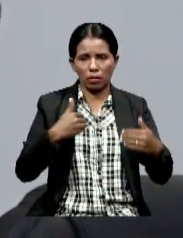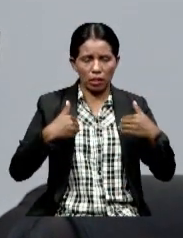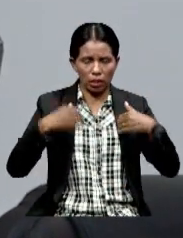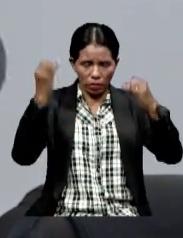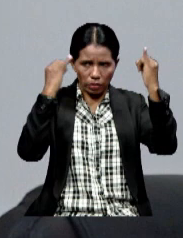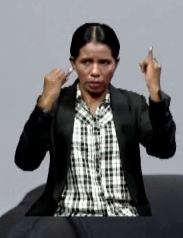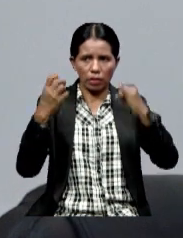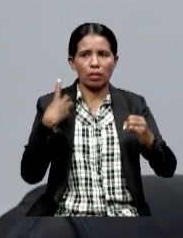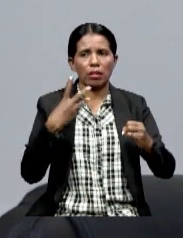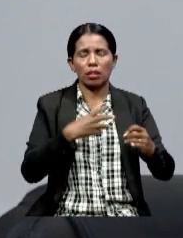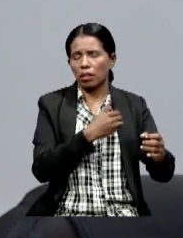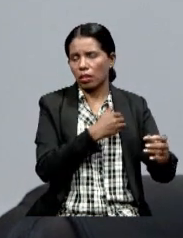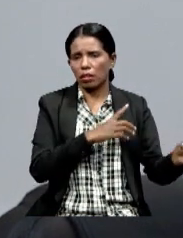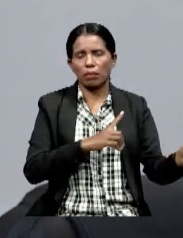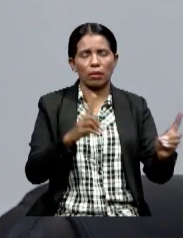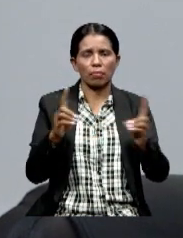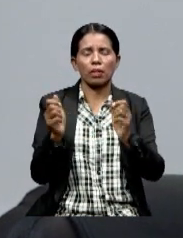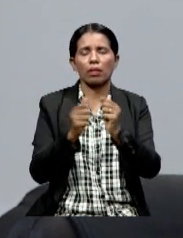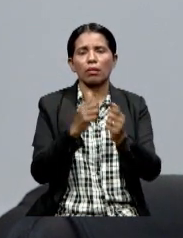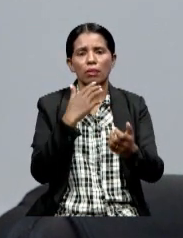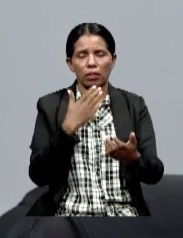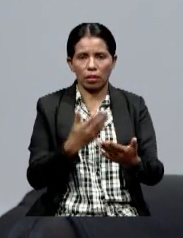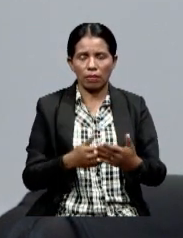que tu consegue implementar o desafio?